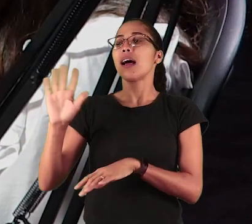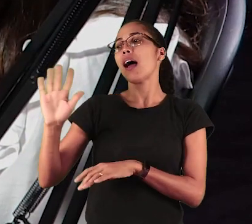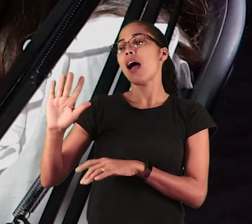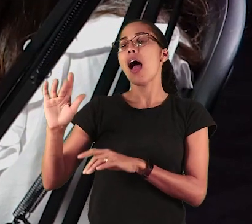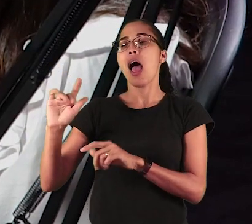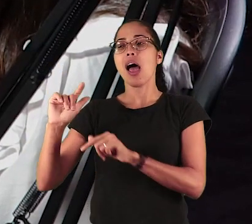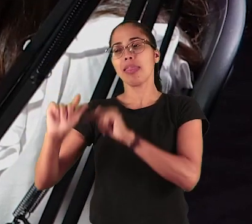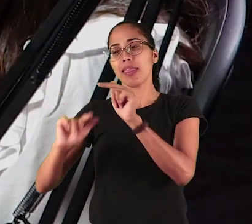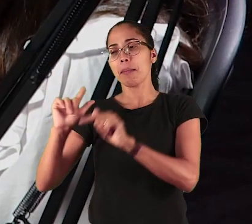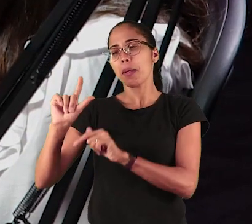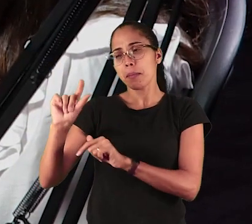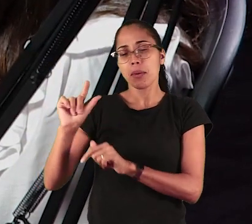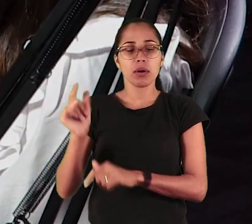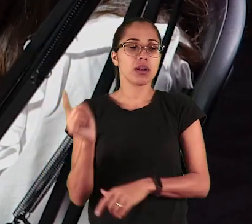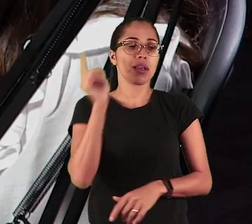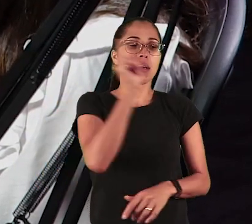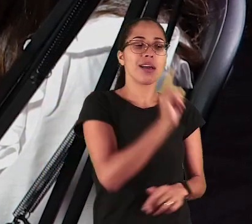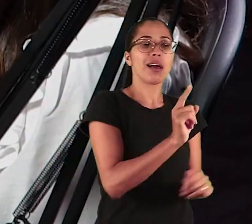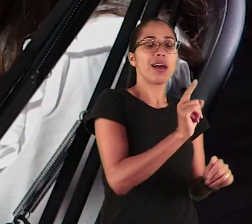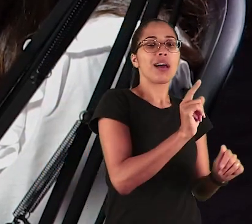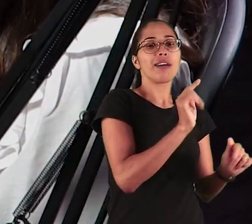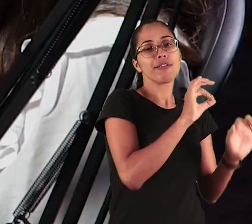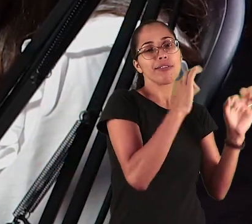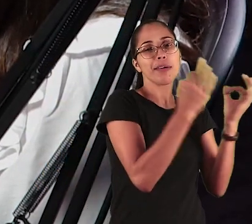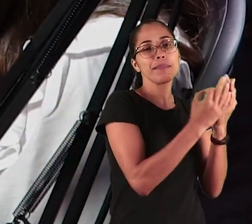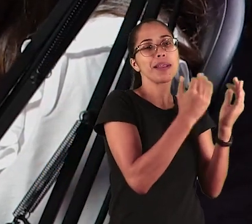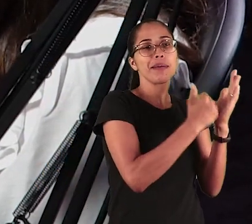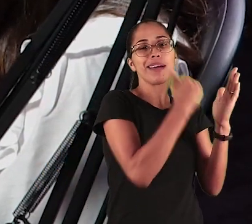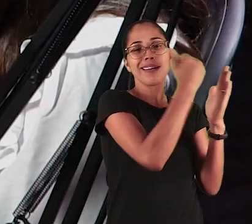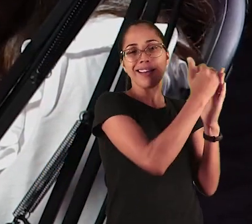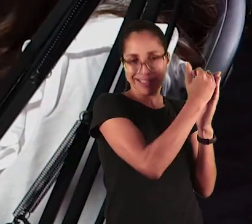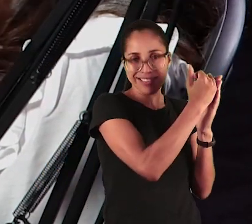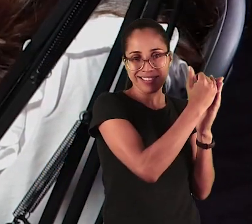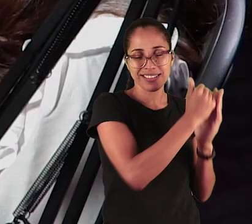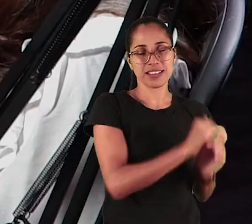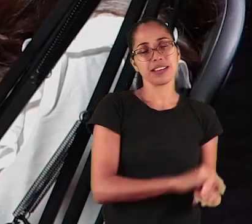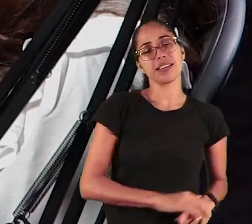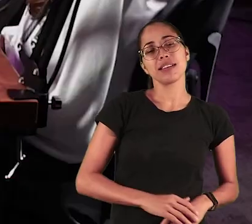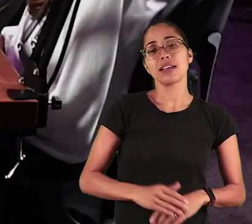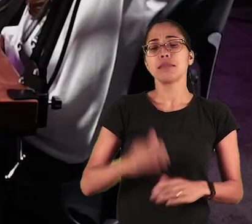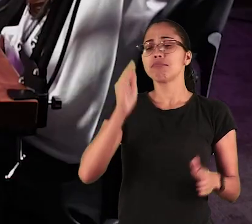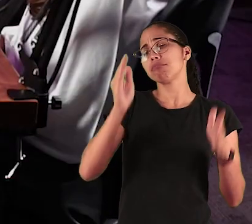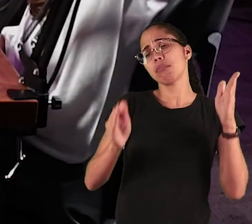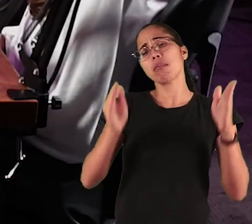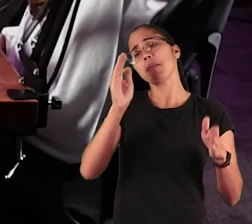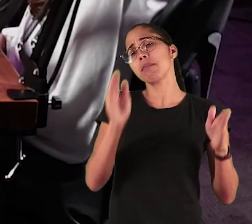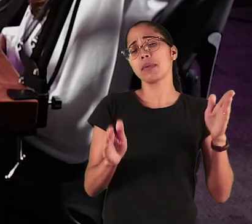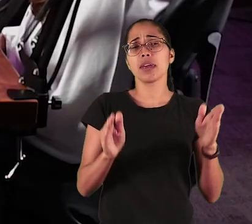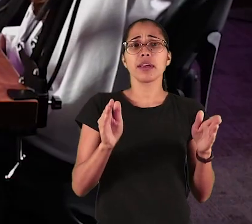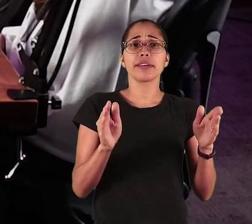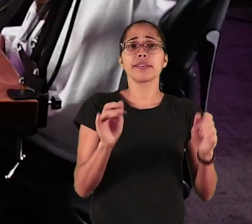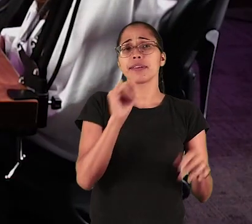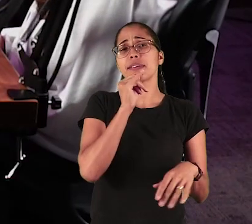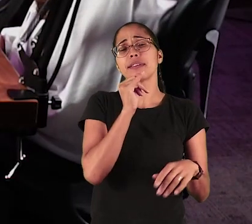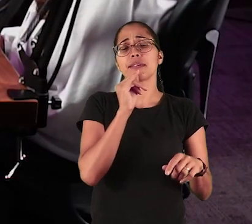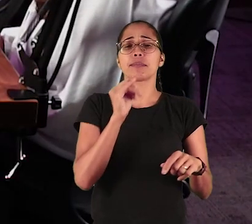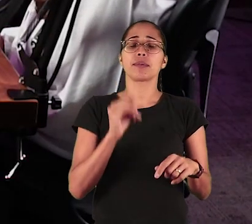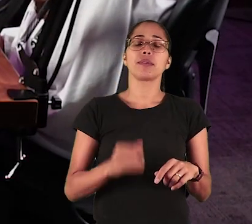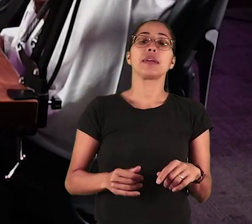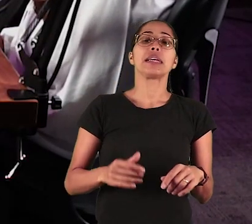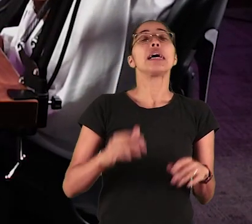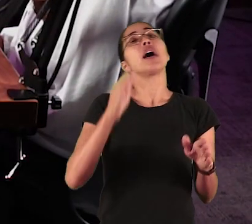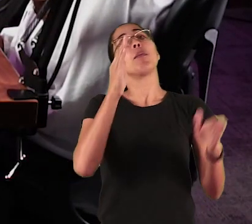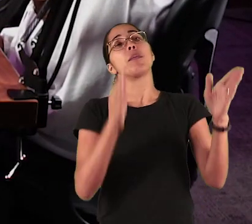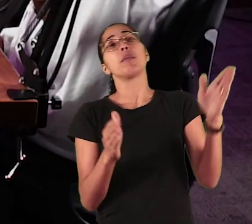as arranhadas assim vai acontecer né Acho que faz parte do processo e são momentos talvez alguns momentos também